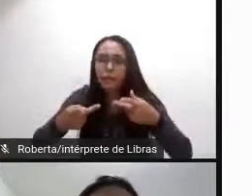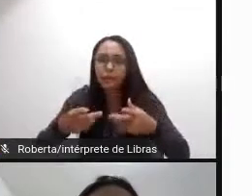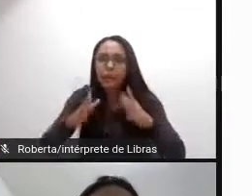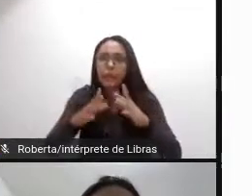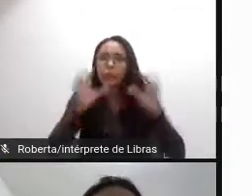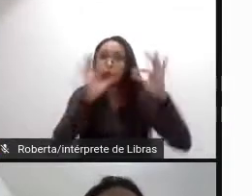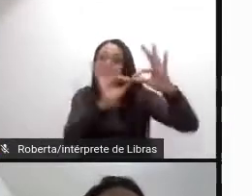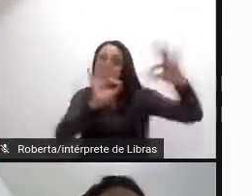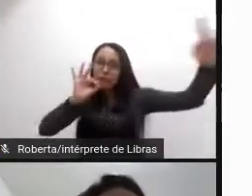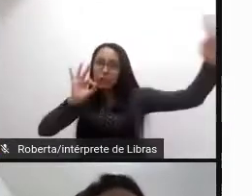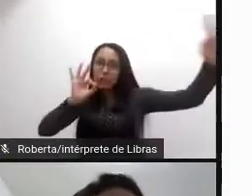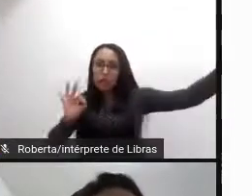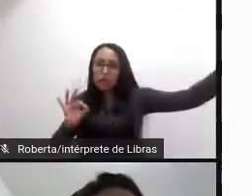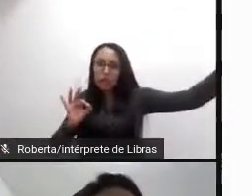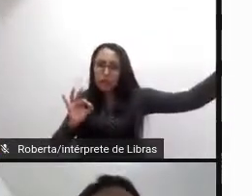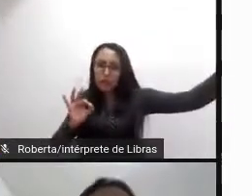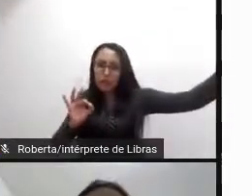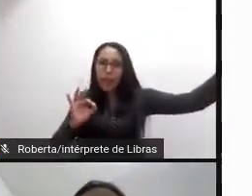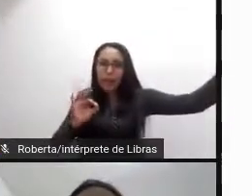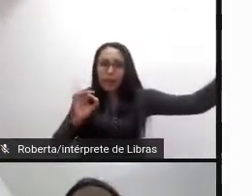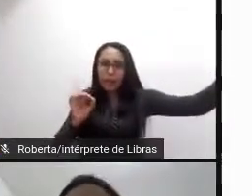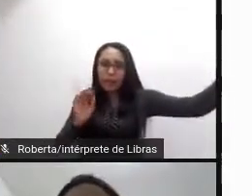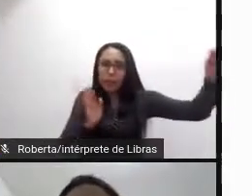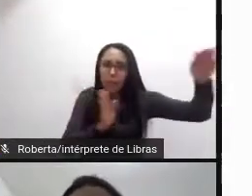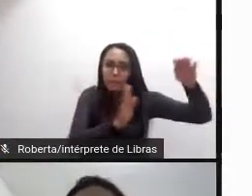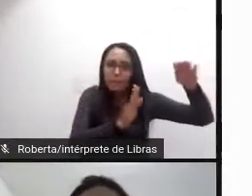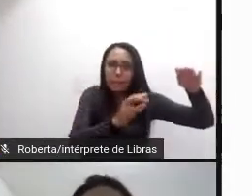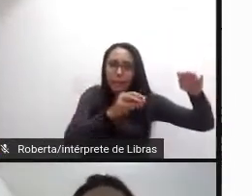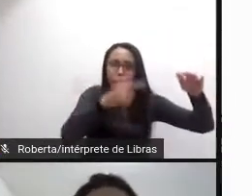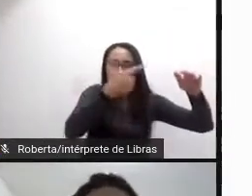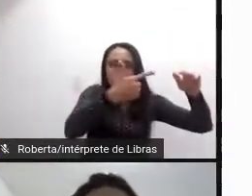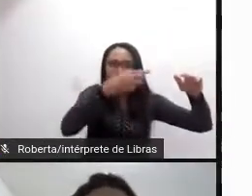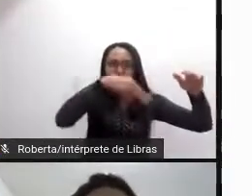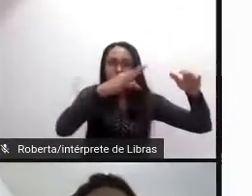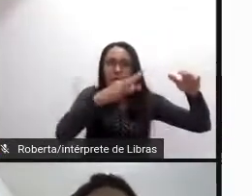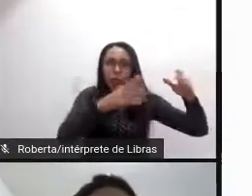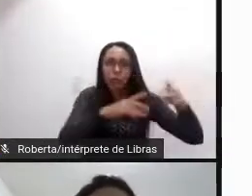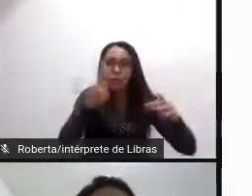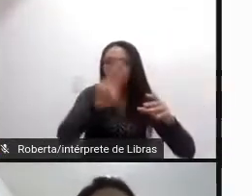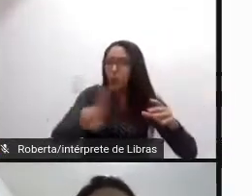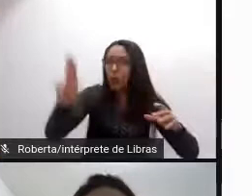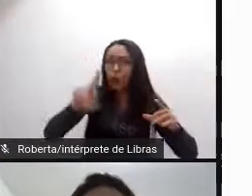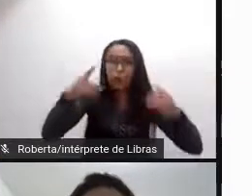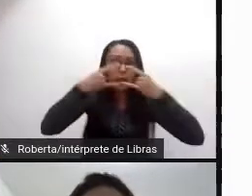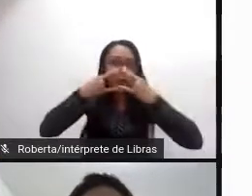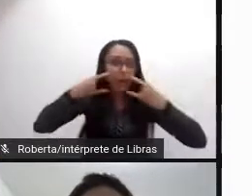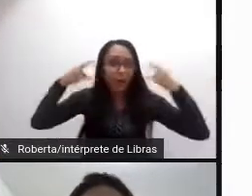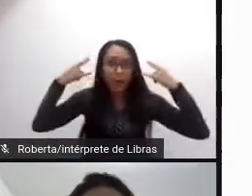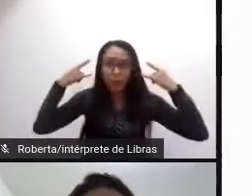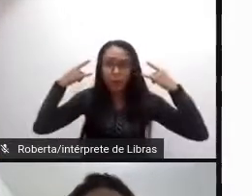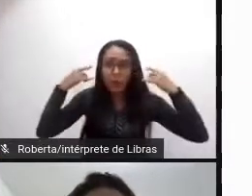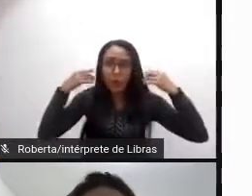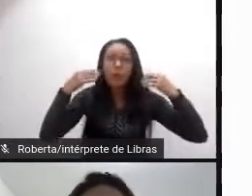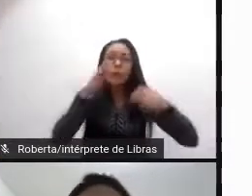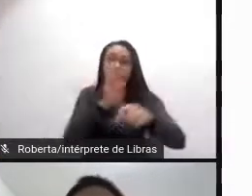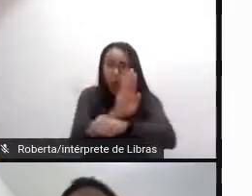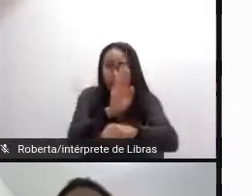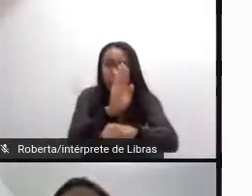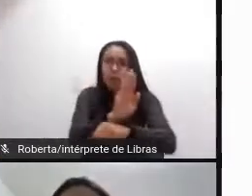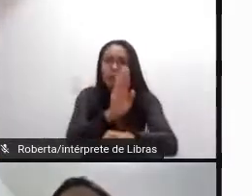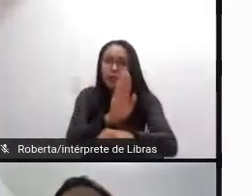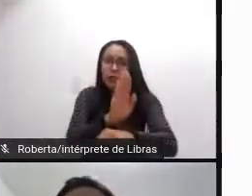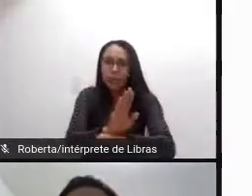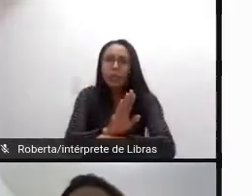distância a menos de 2 metros e não estiver usando as máscaras de proteção, que depois a gente vai falar melhor sobre isso,